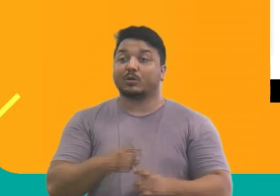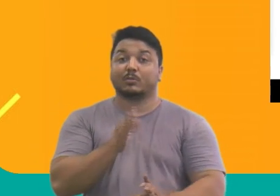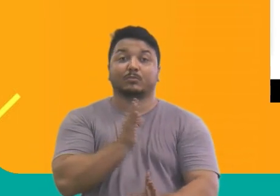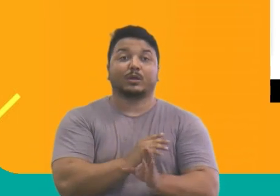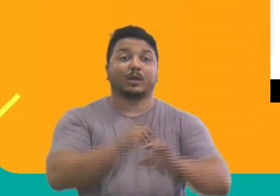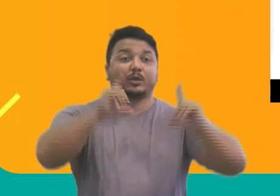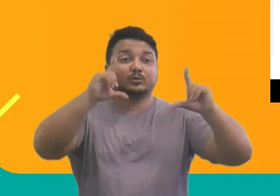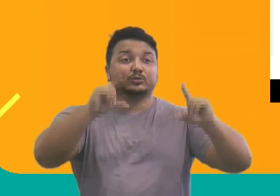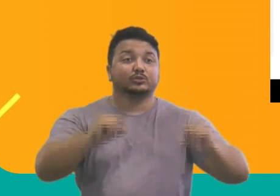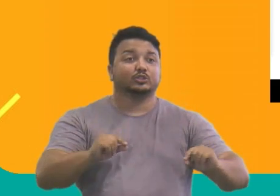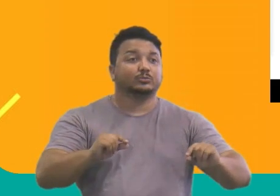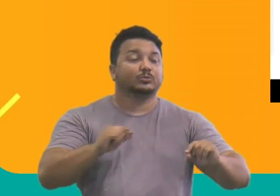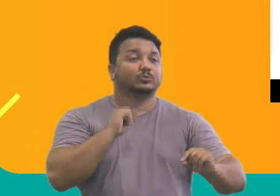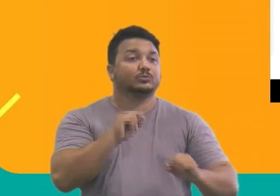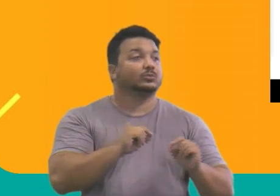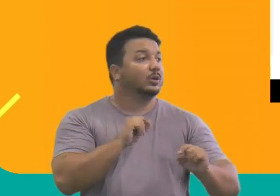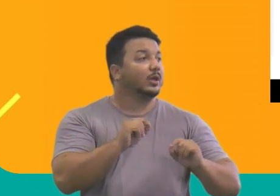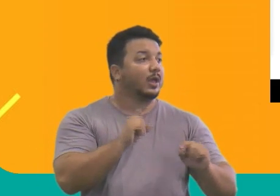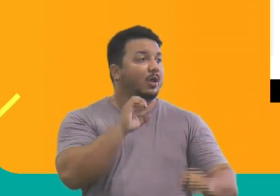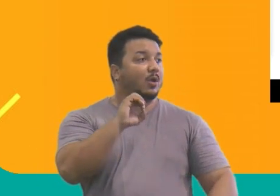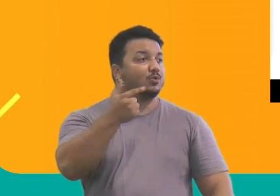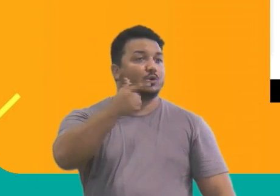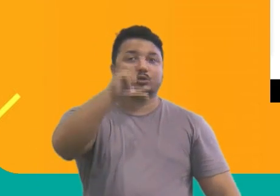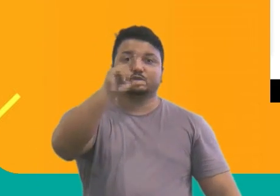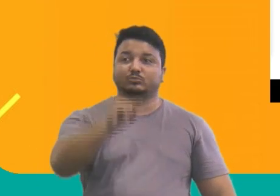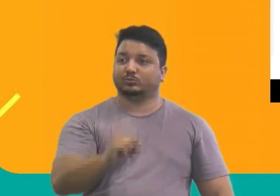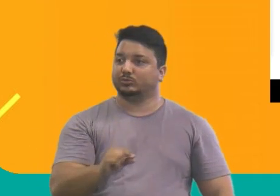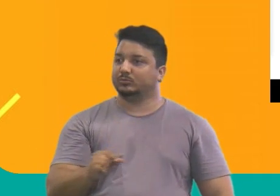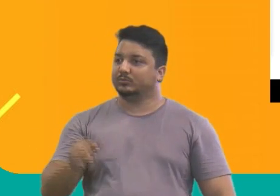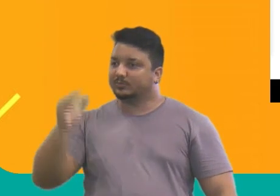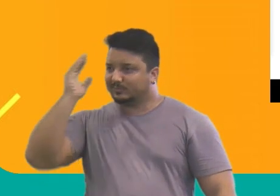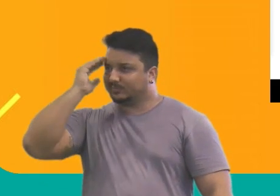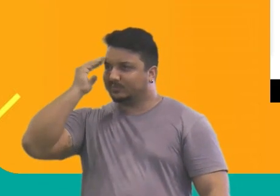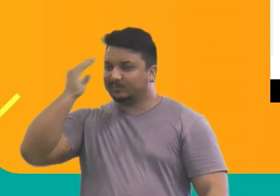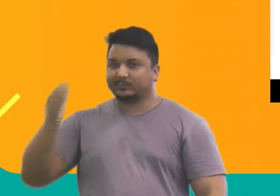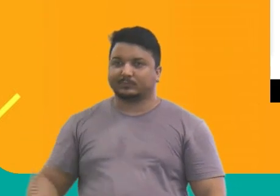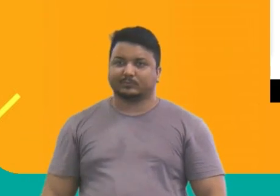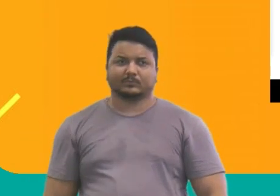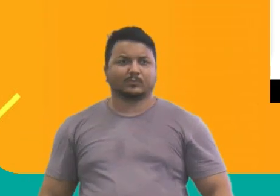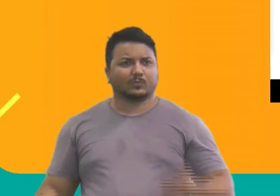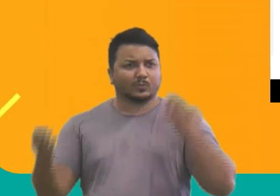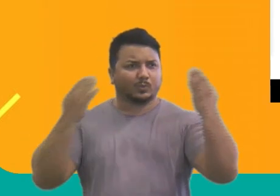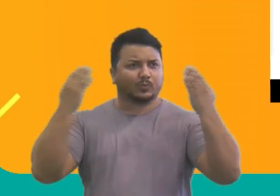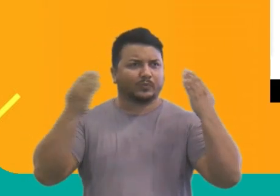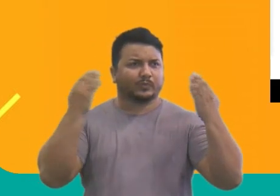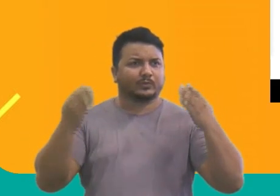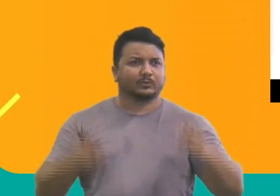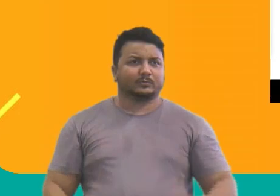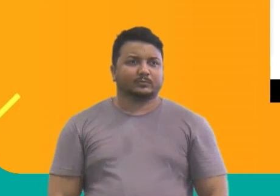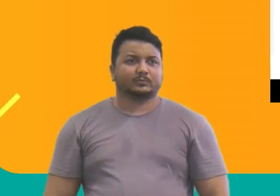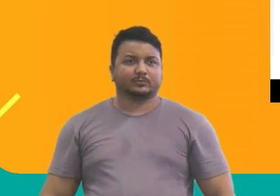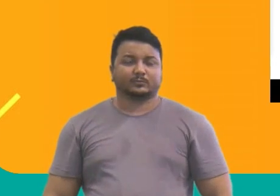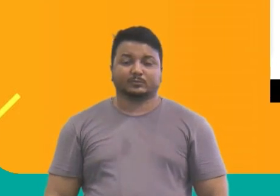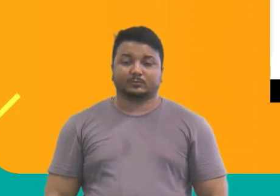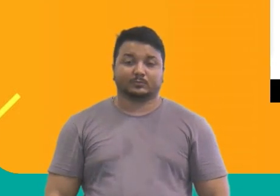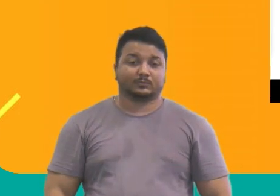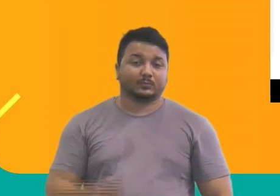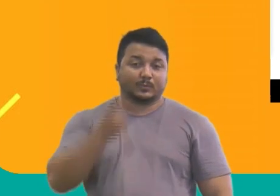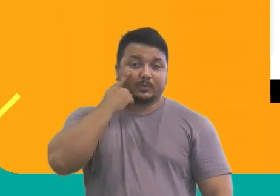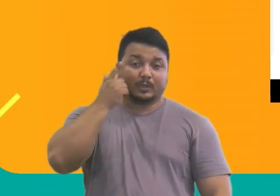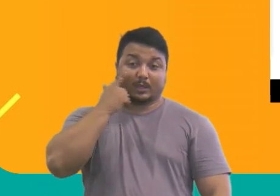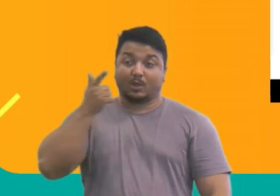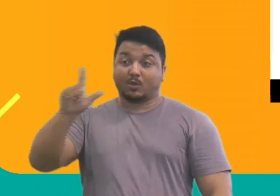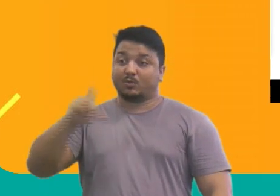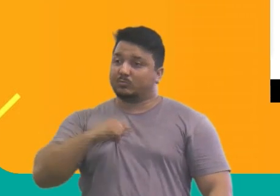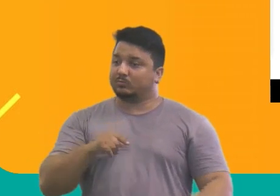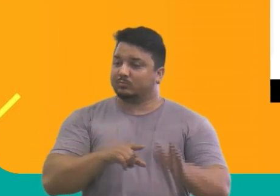baixo teor de oxigênio. Deu para entender? Alguma dúvida? Só para vocês entenderem as outras